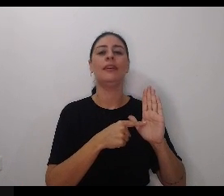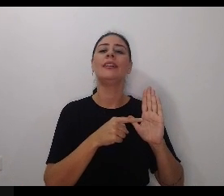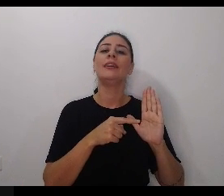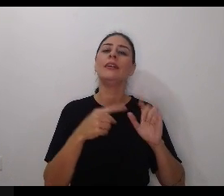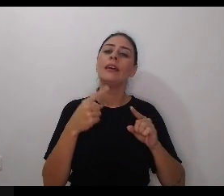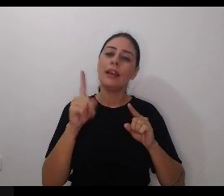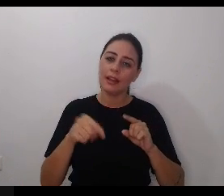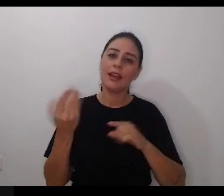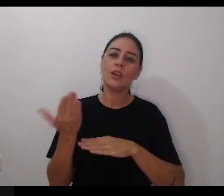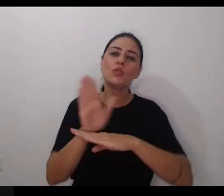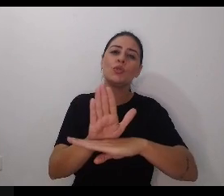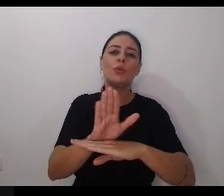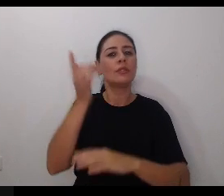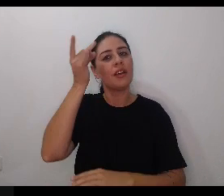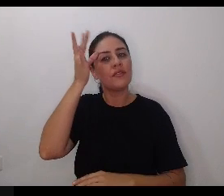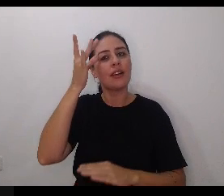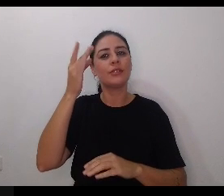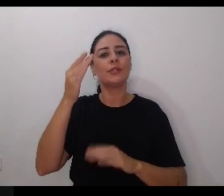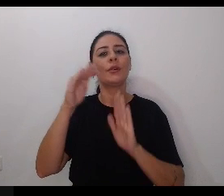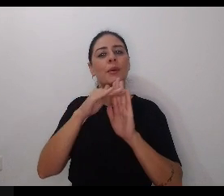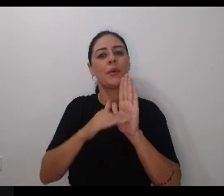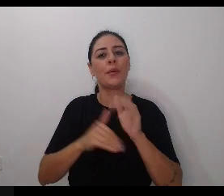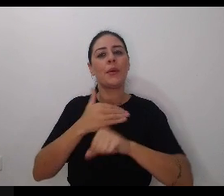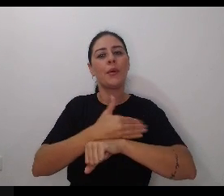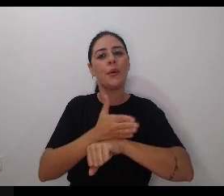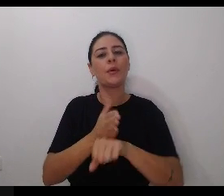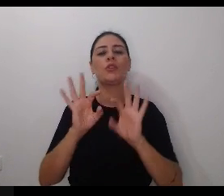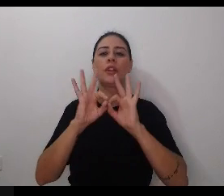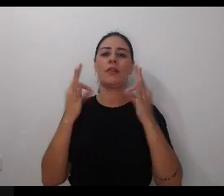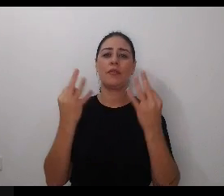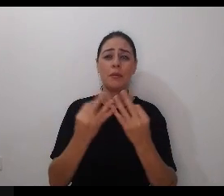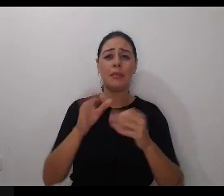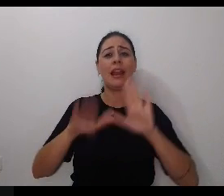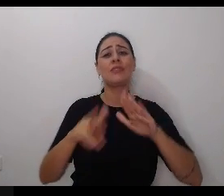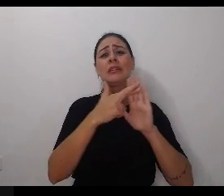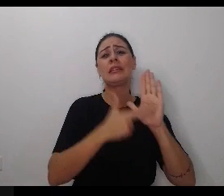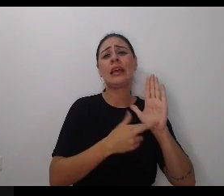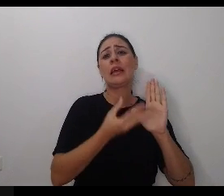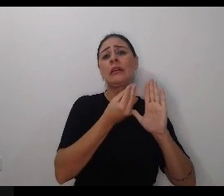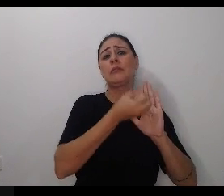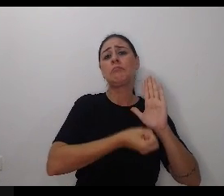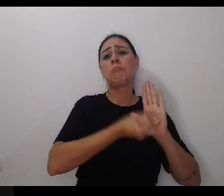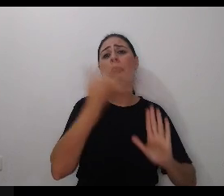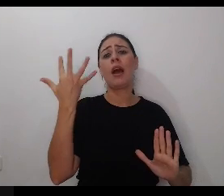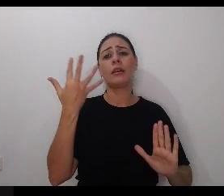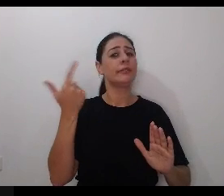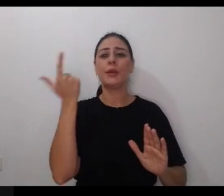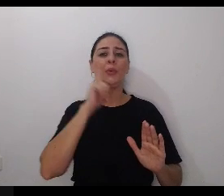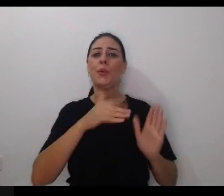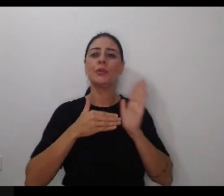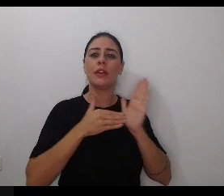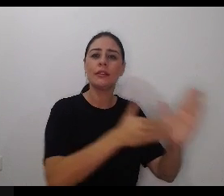importantes para se comprometer com elas, né? Isso ajuda, facilita na rotina